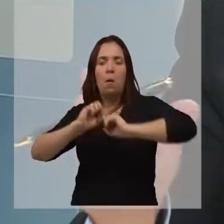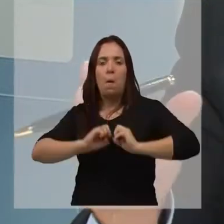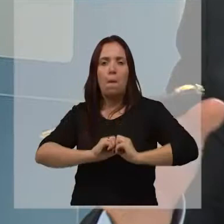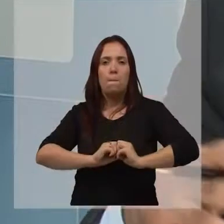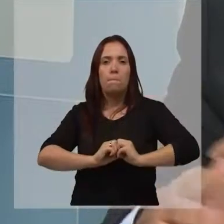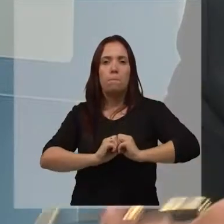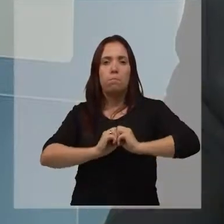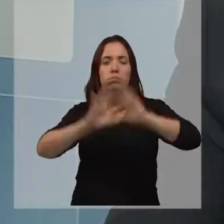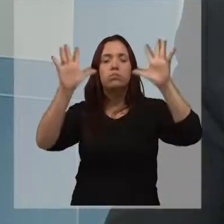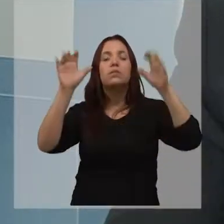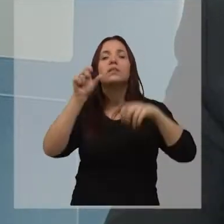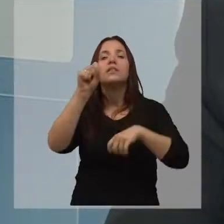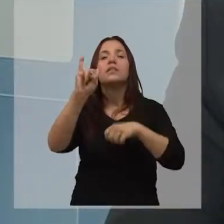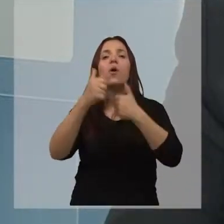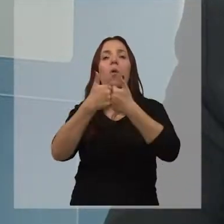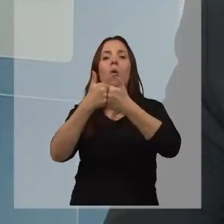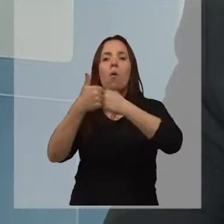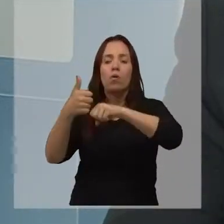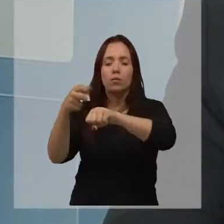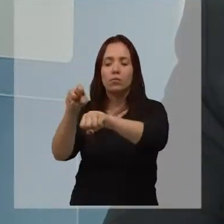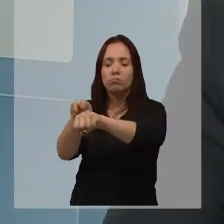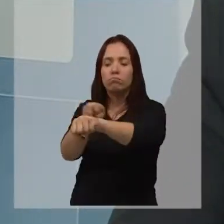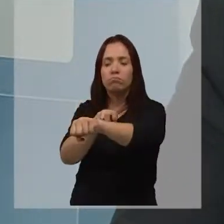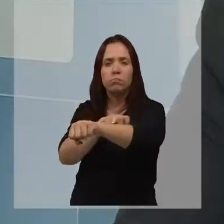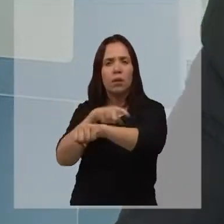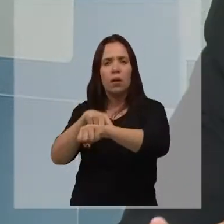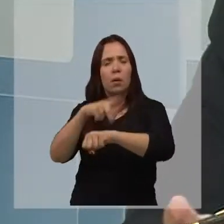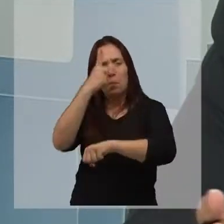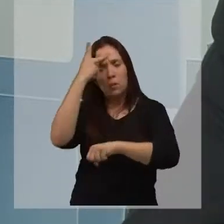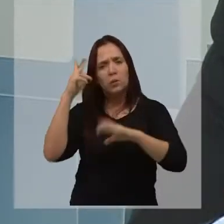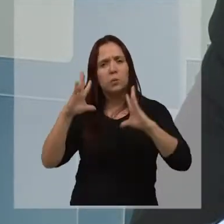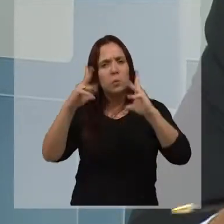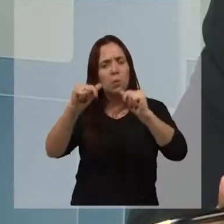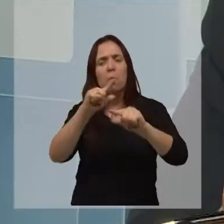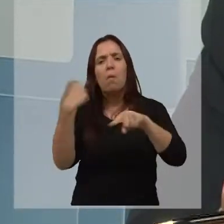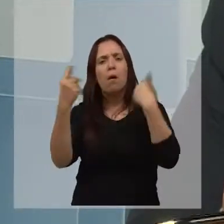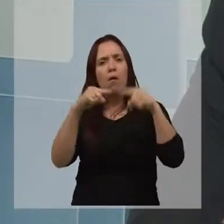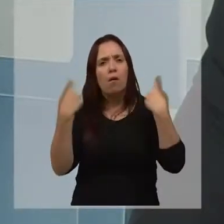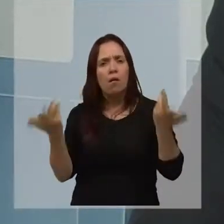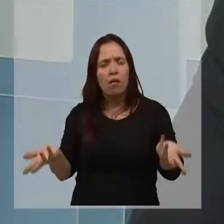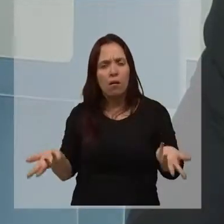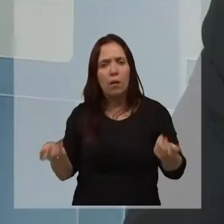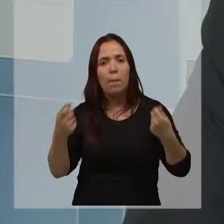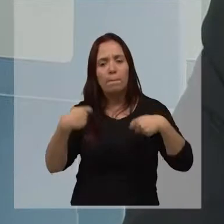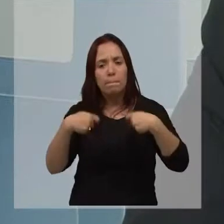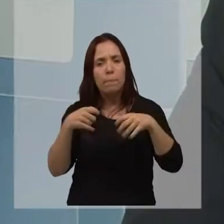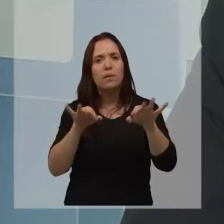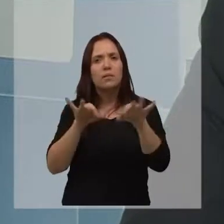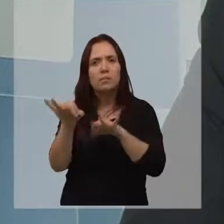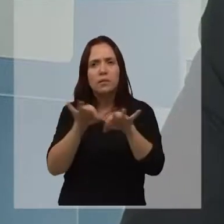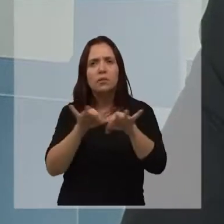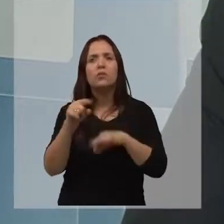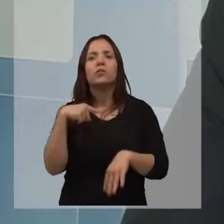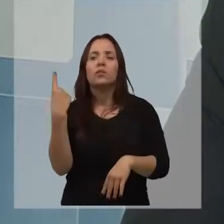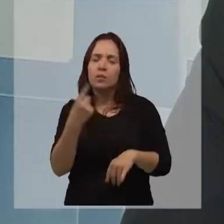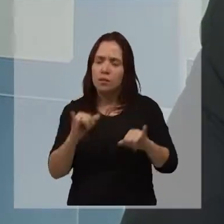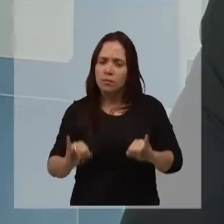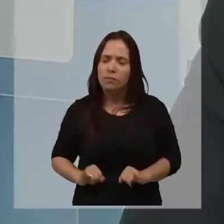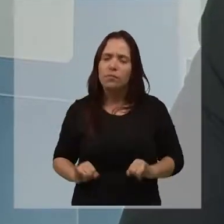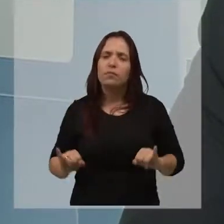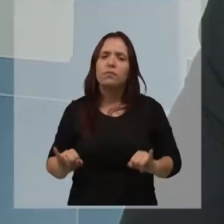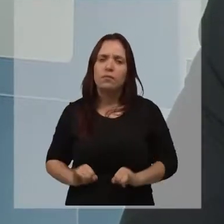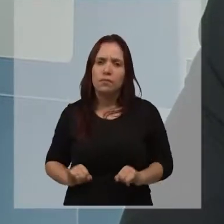5 ônibus dentro, teria sido uma tragédia. Com toda aquela preparação, a gente sofreu. Você